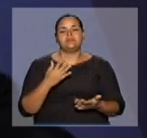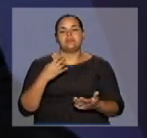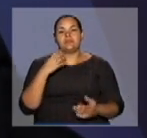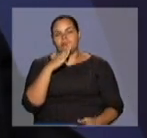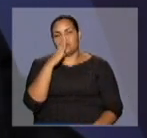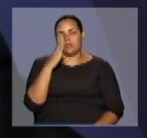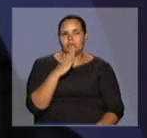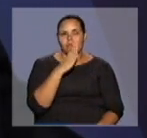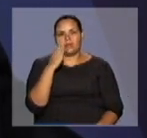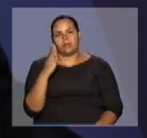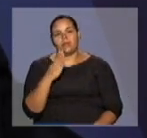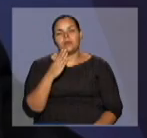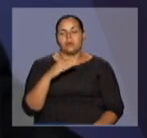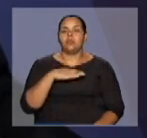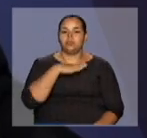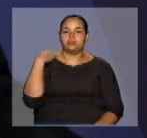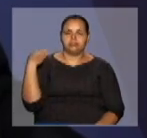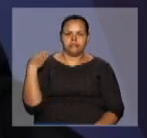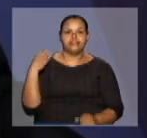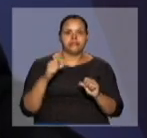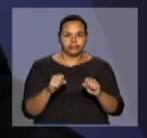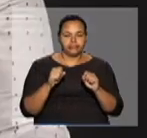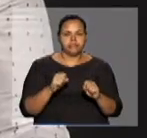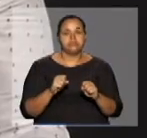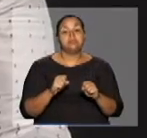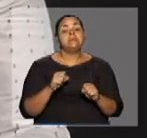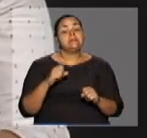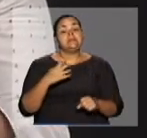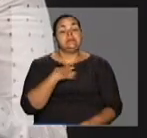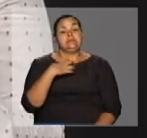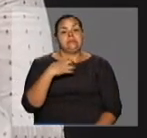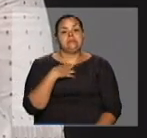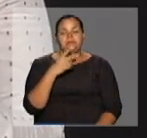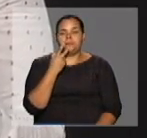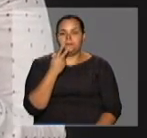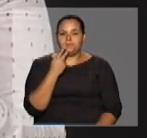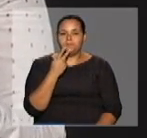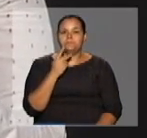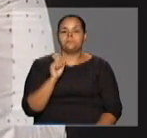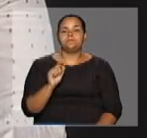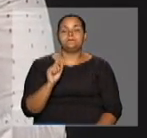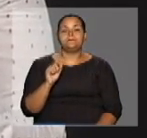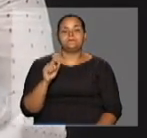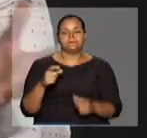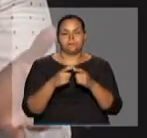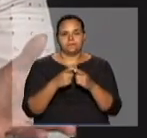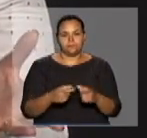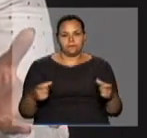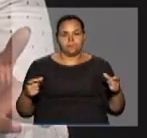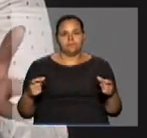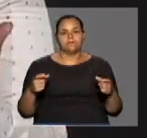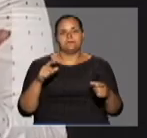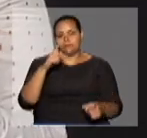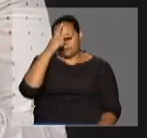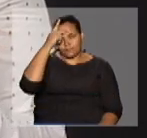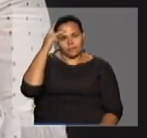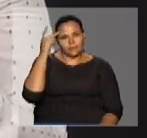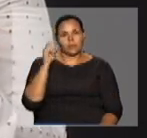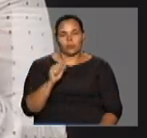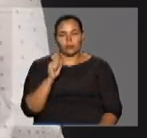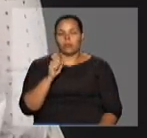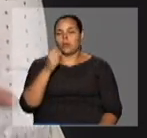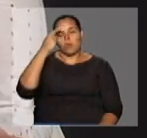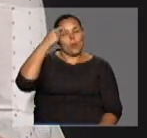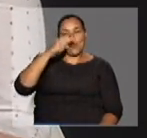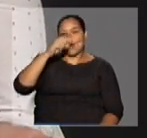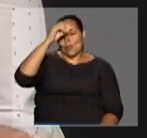desorientação, caminhando até para a morte. Então, esses sintomas, o senhor falou que a maioria dos casos a pessoa pode